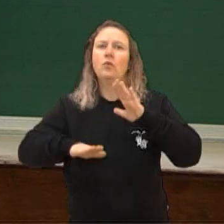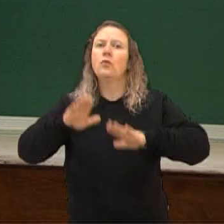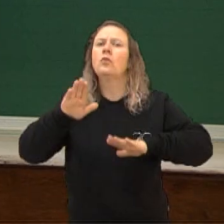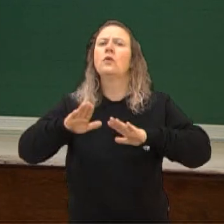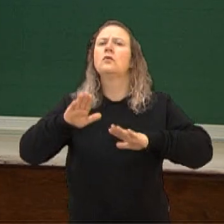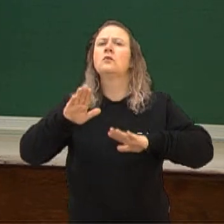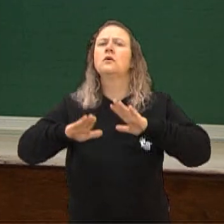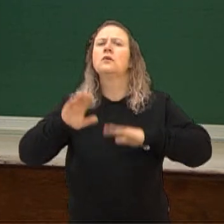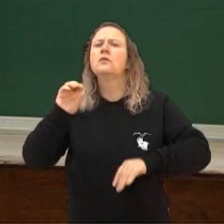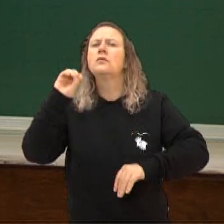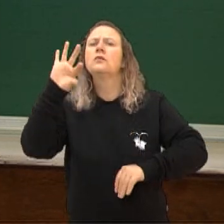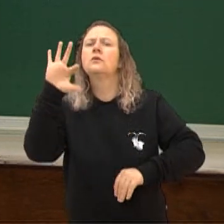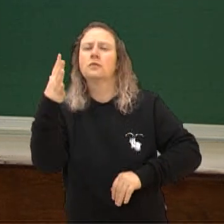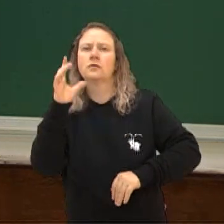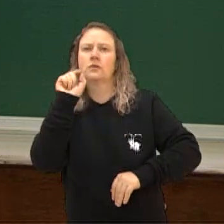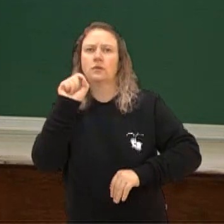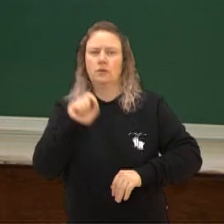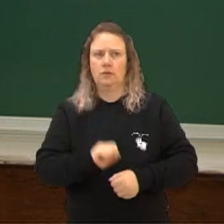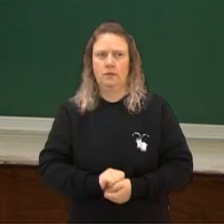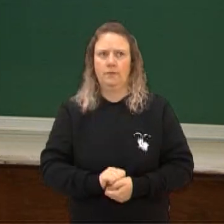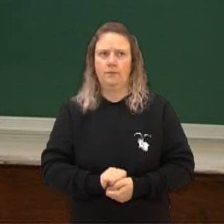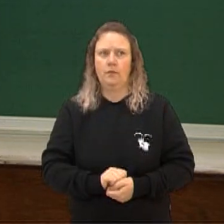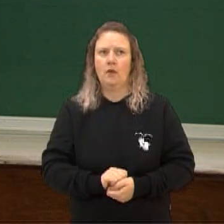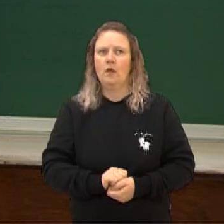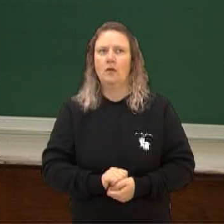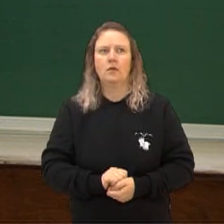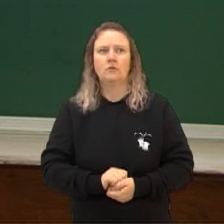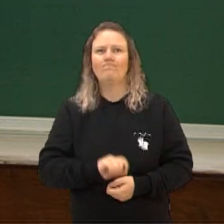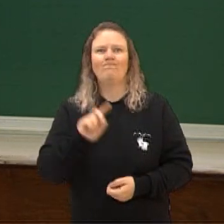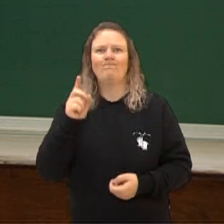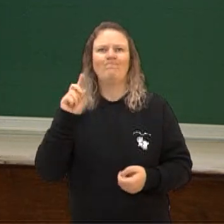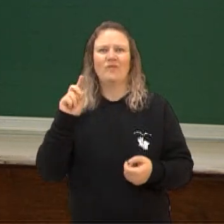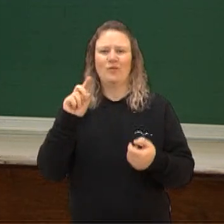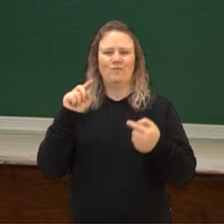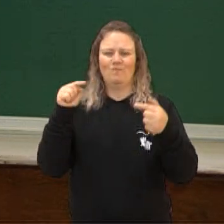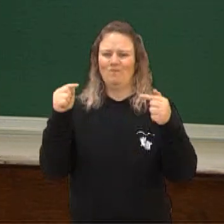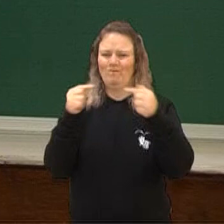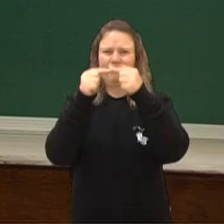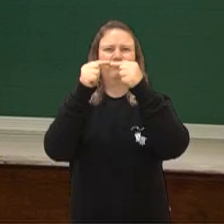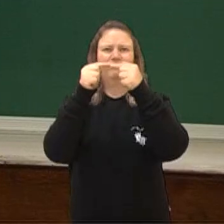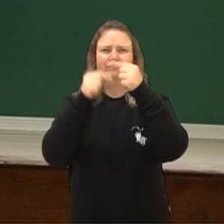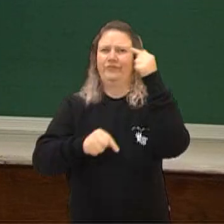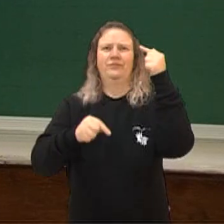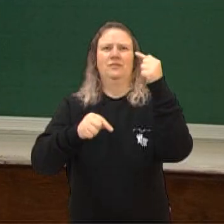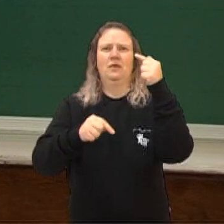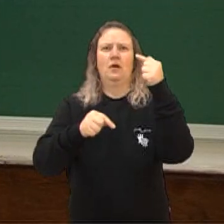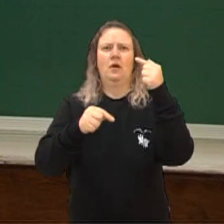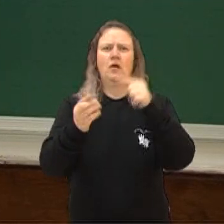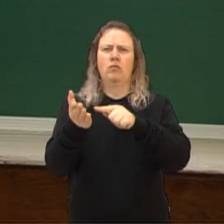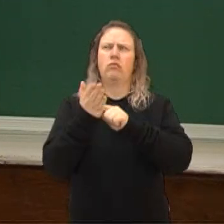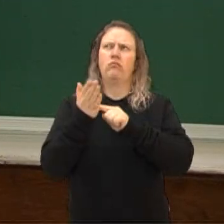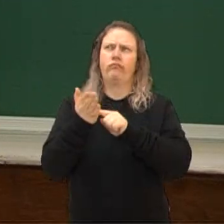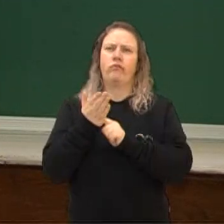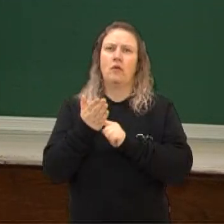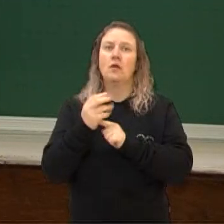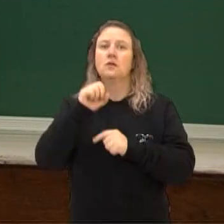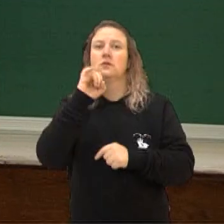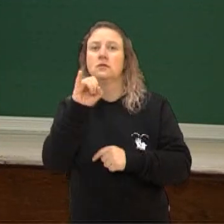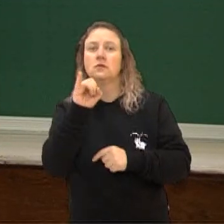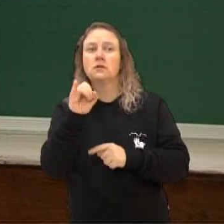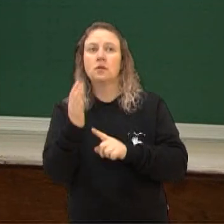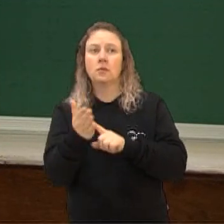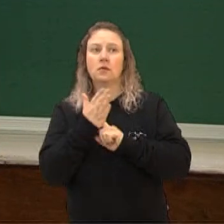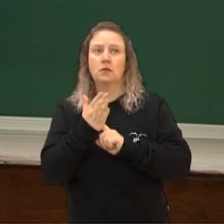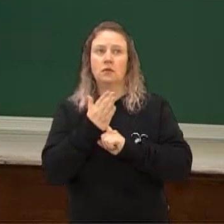que aqui de cara a unidade de medida ela não é coerente com a unidade de medida apresentada. Então se aqui tivesse, por